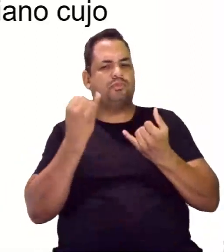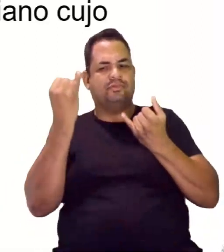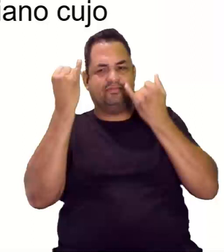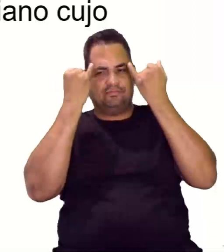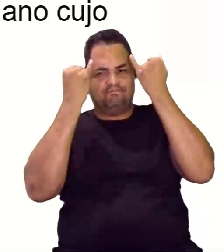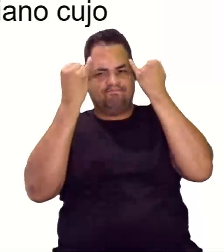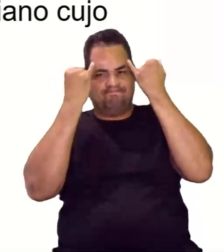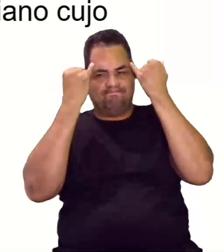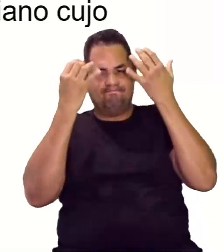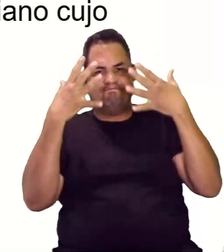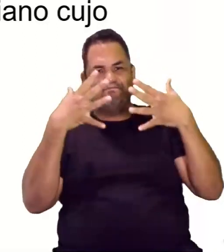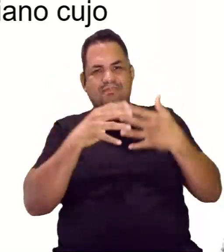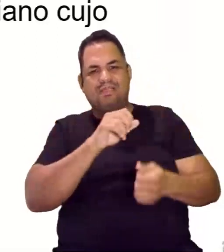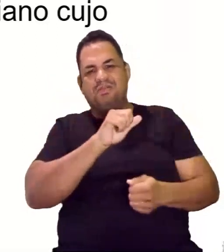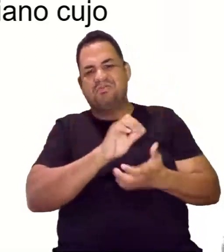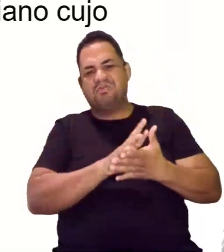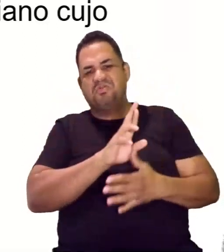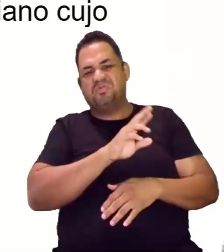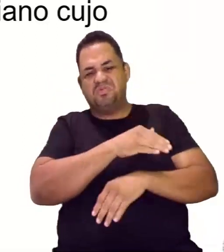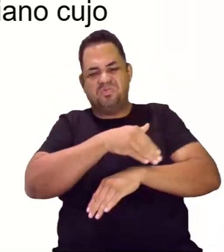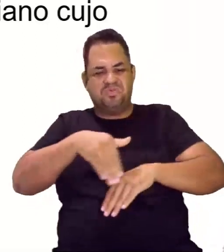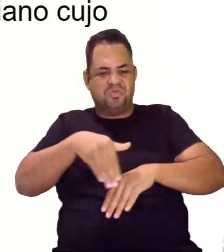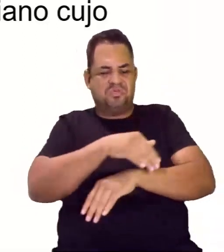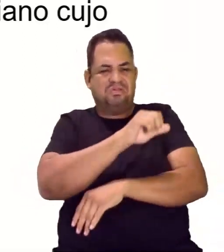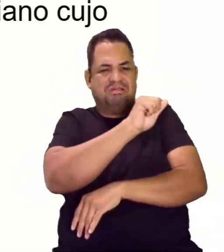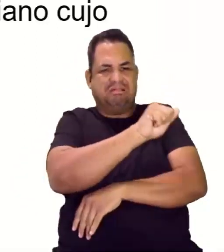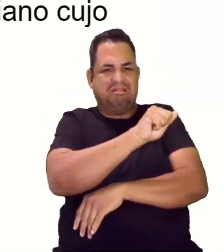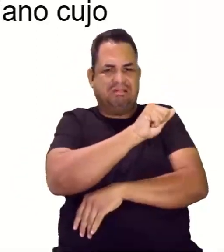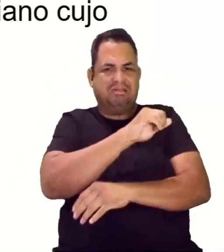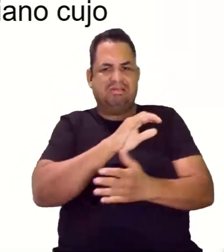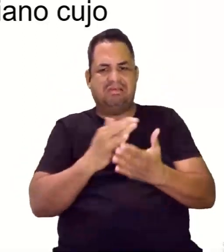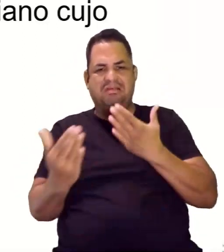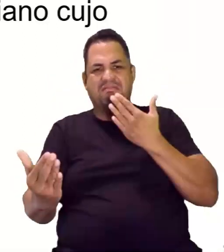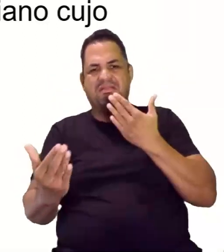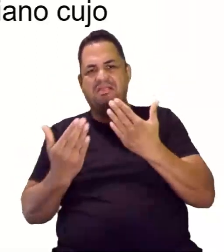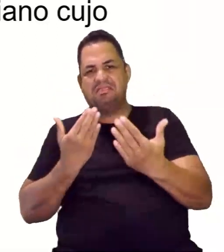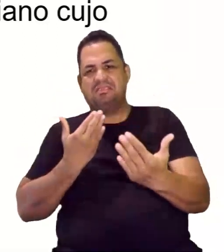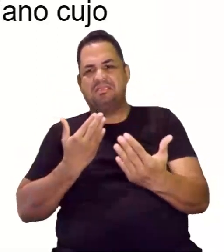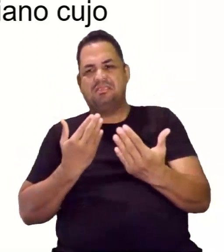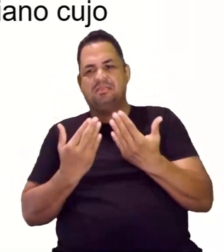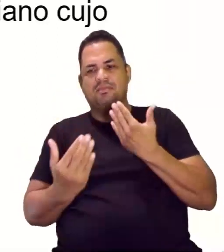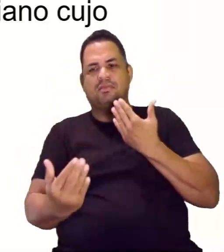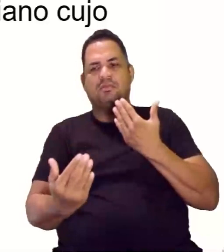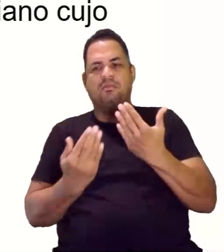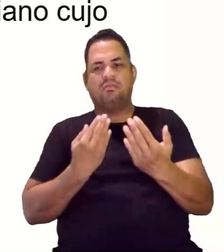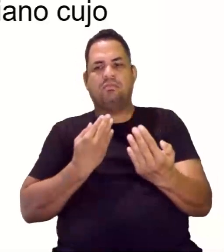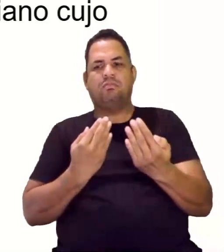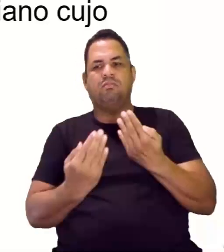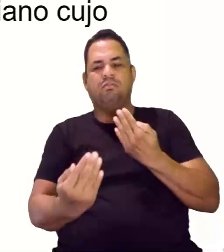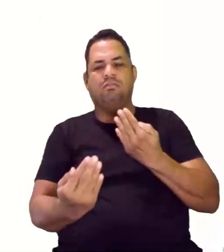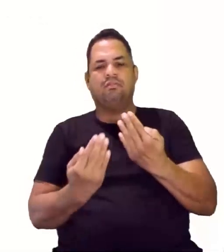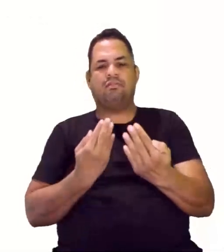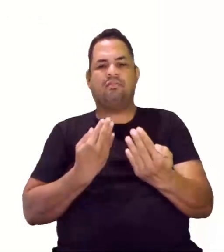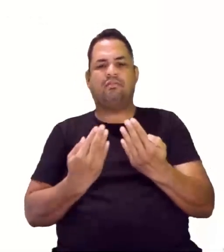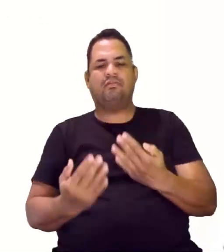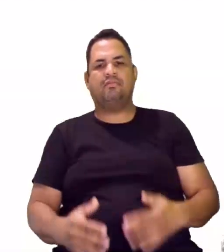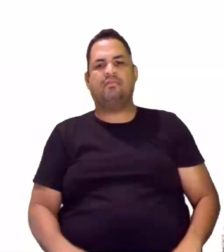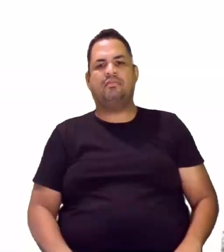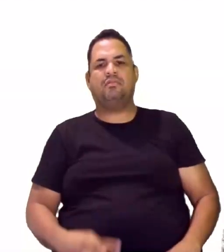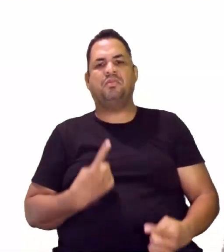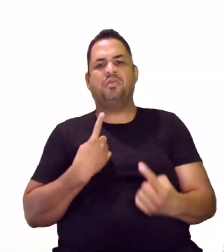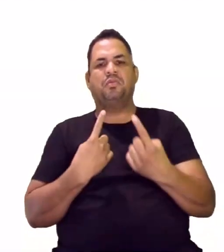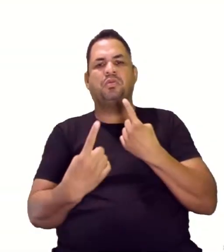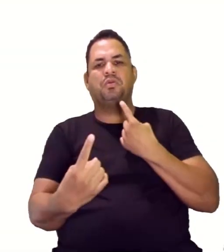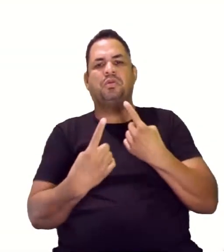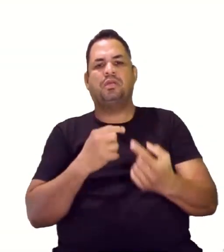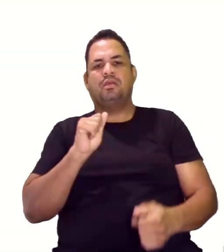informação aqui, né? E Rua A, e Avenida A, e plano cartesiano, e abscissa e tudo mais. Vamos ver, né? A gente